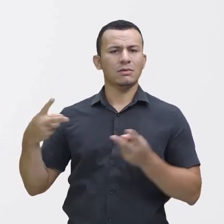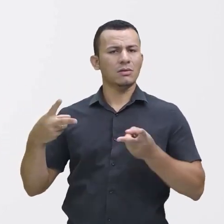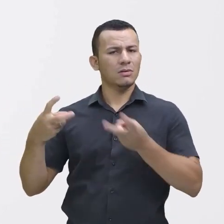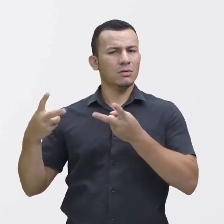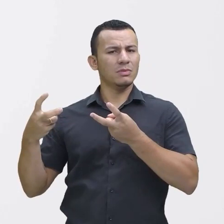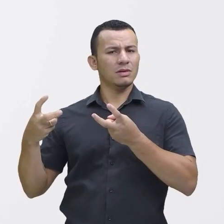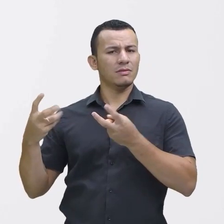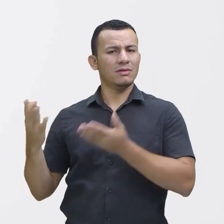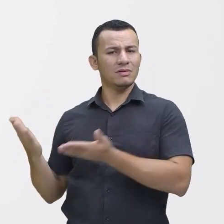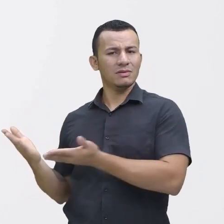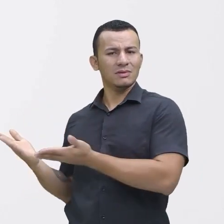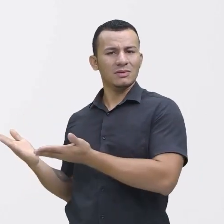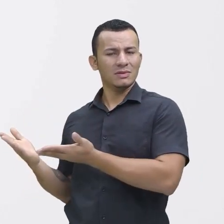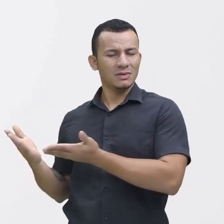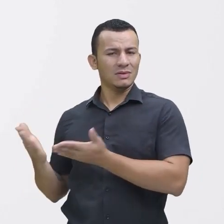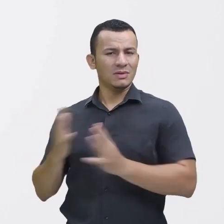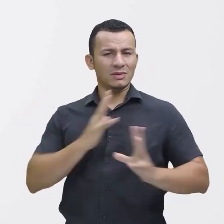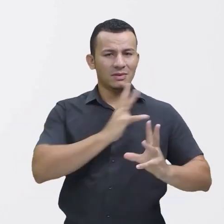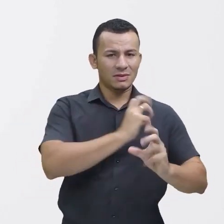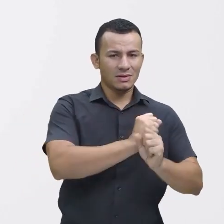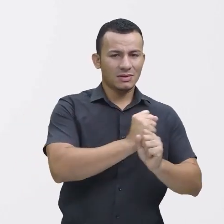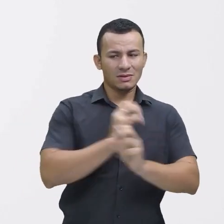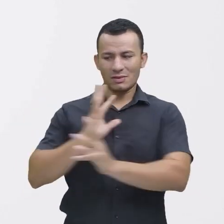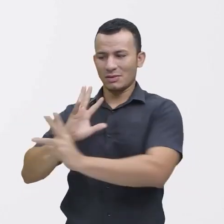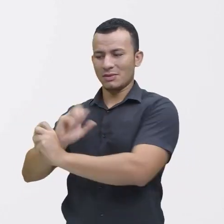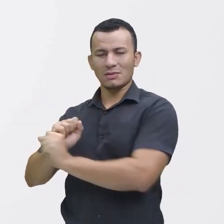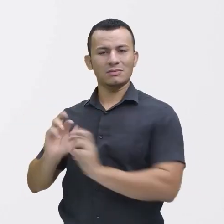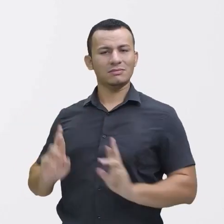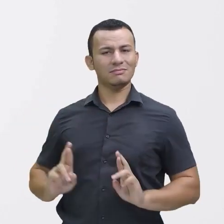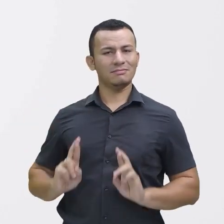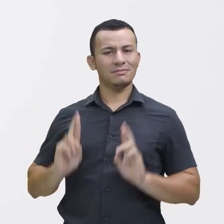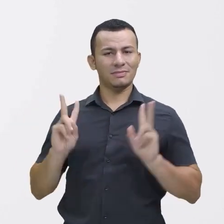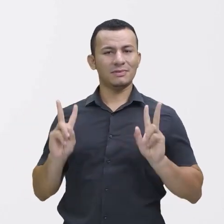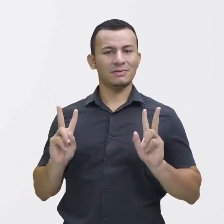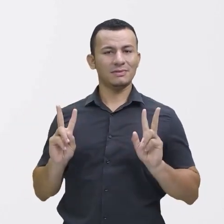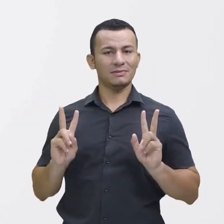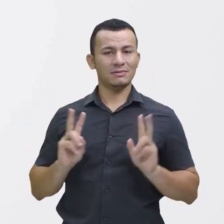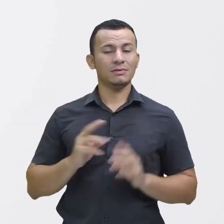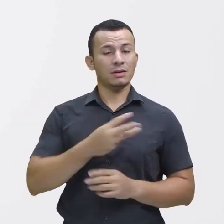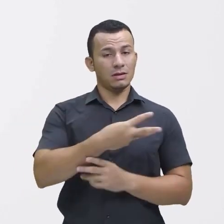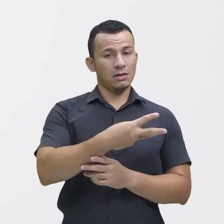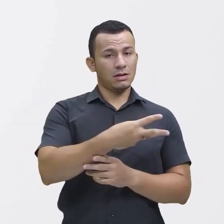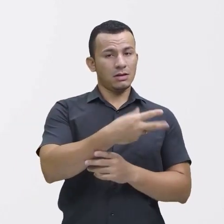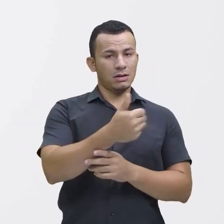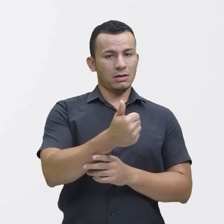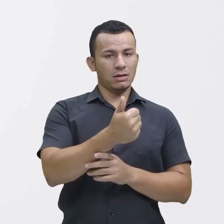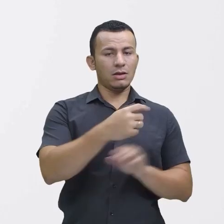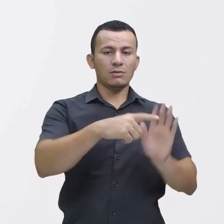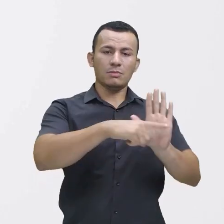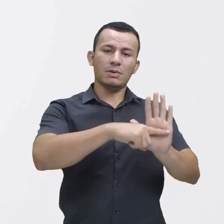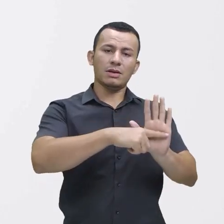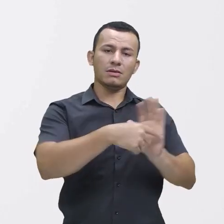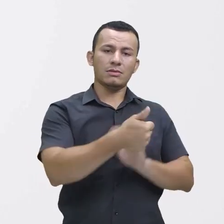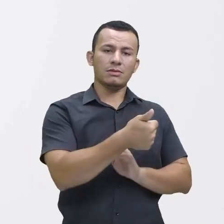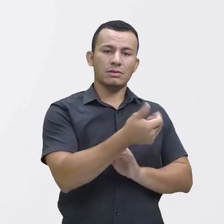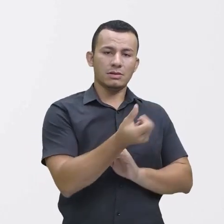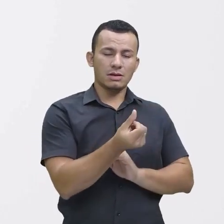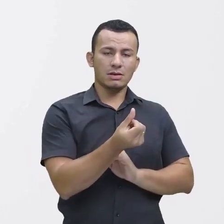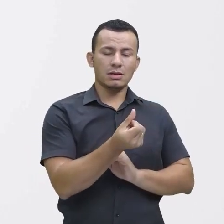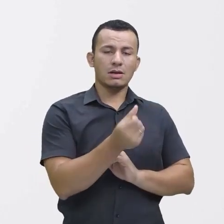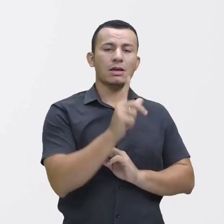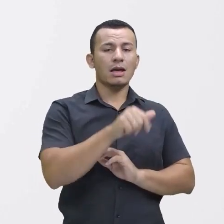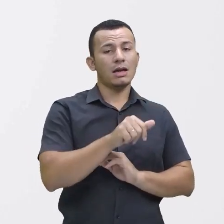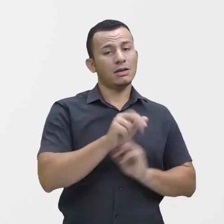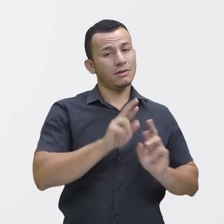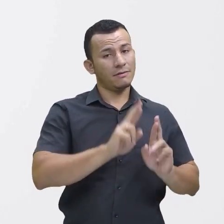Já observou que temos resultados diferentes? Então, 31 menos 16 é diferente